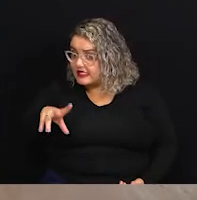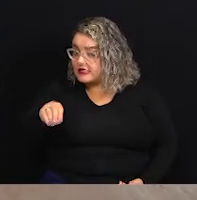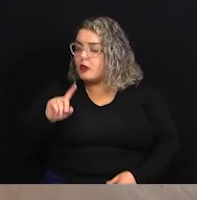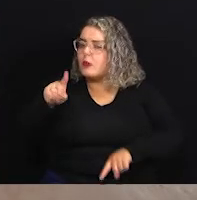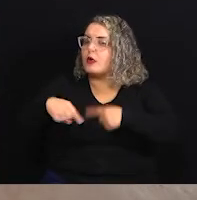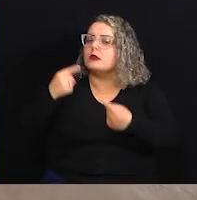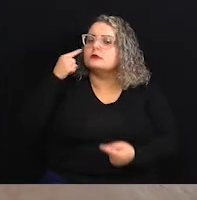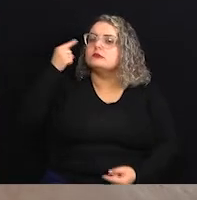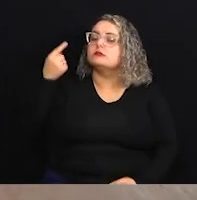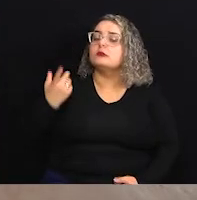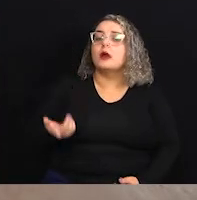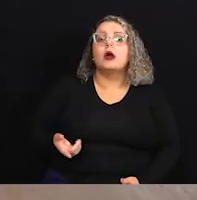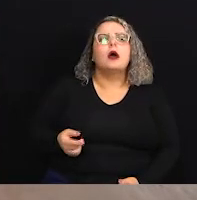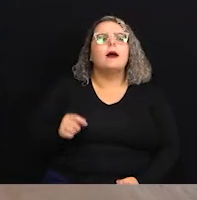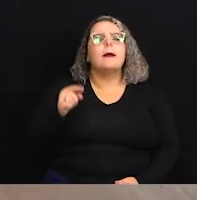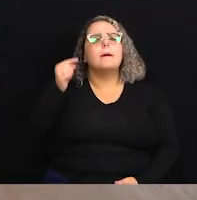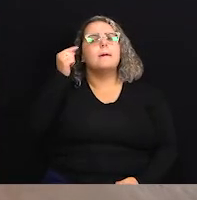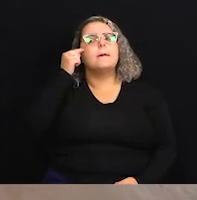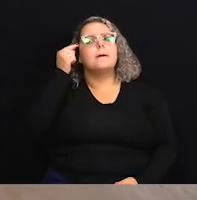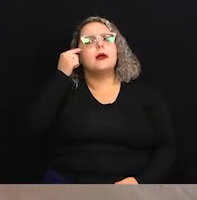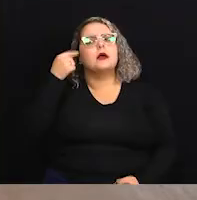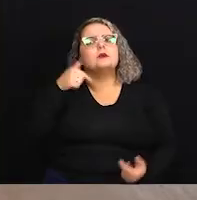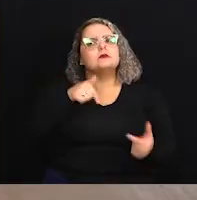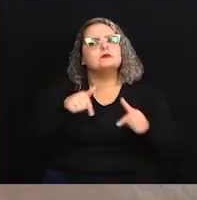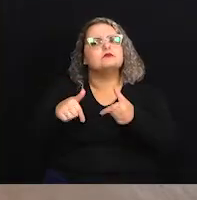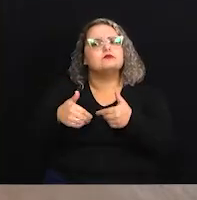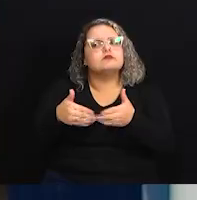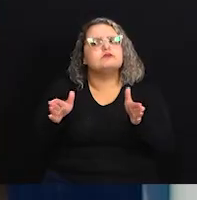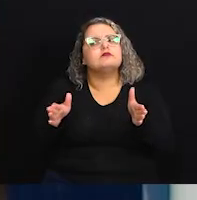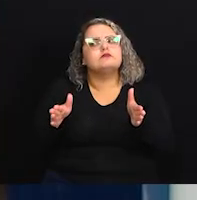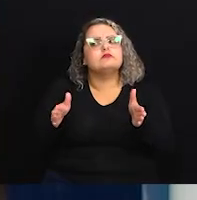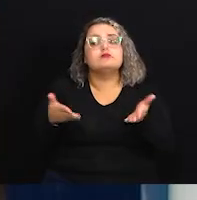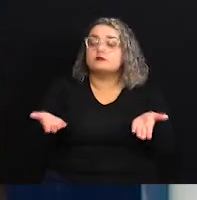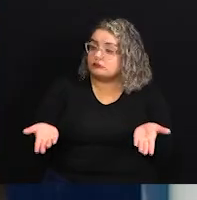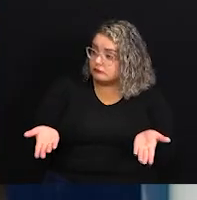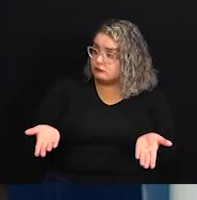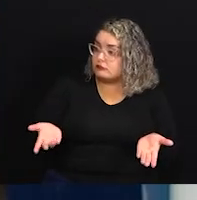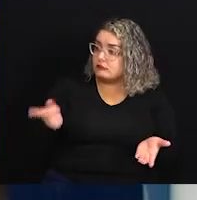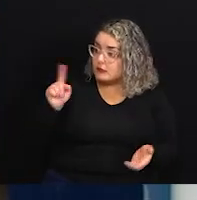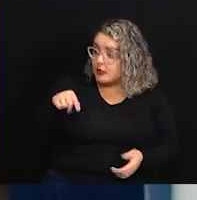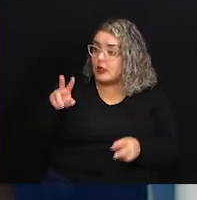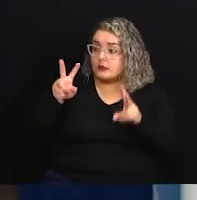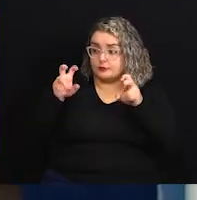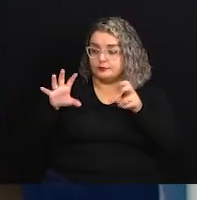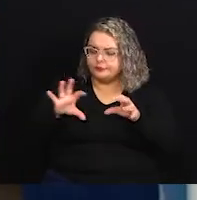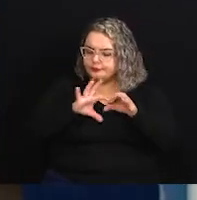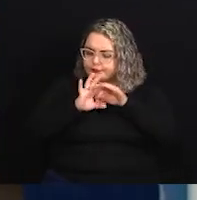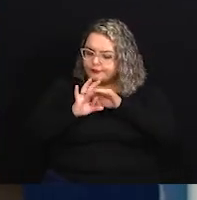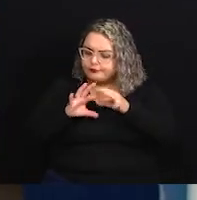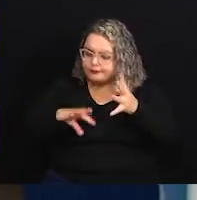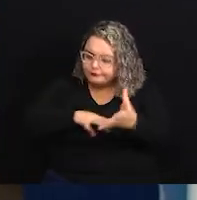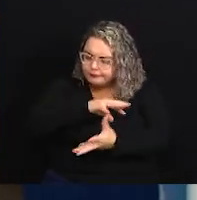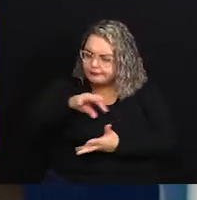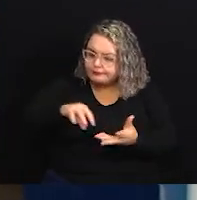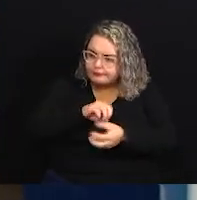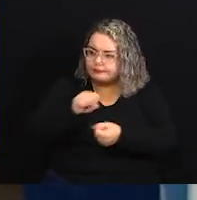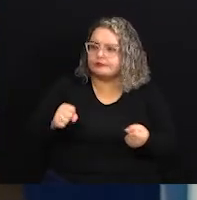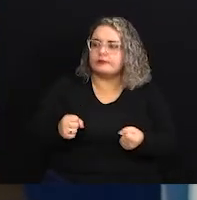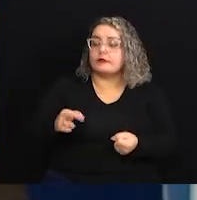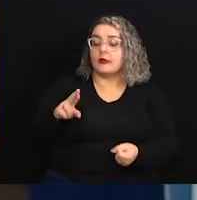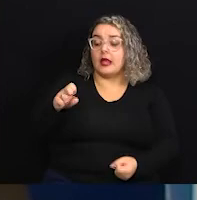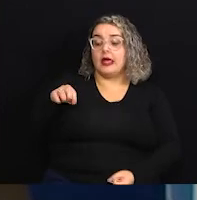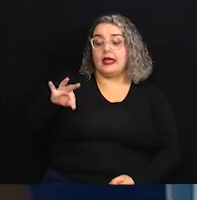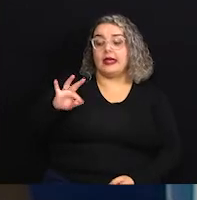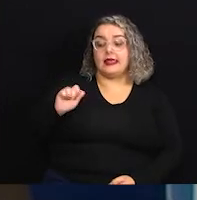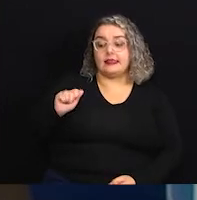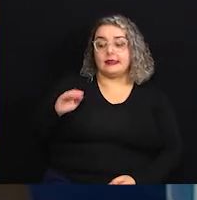diretamente pensamos em geração de emprego e renda. E essa questão da união da sustentabilidade, da